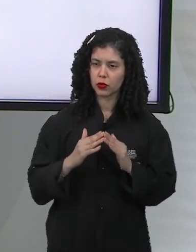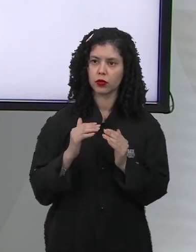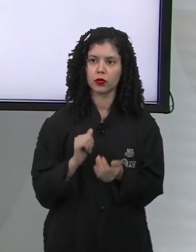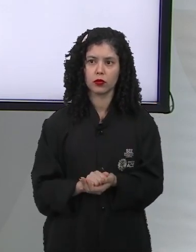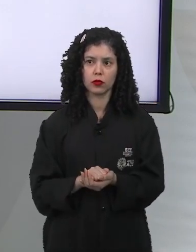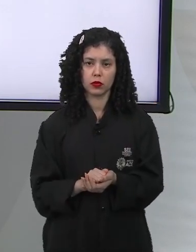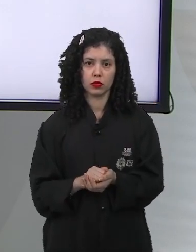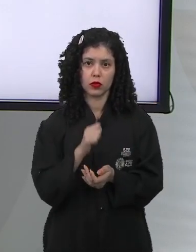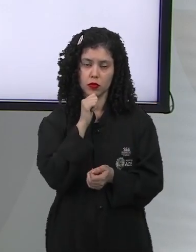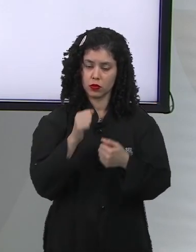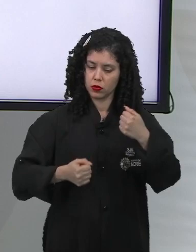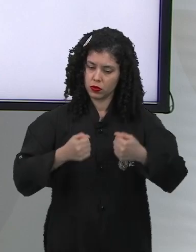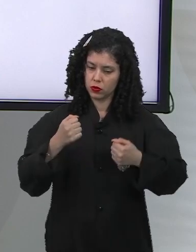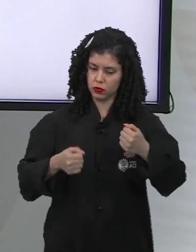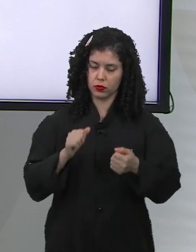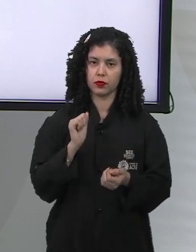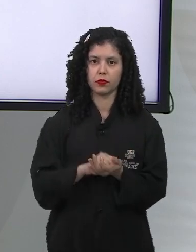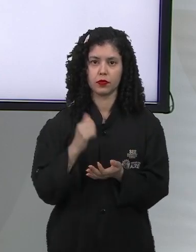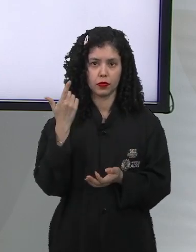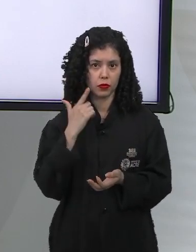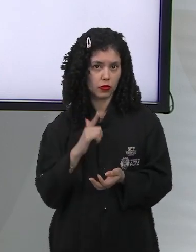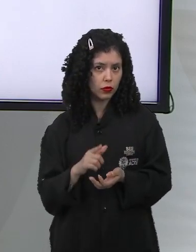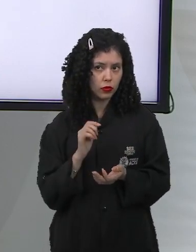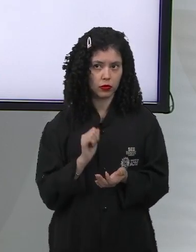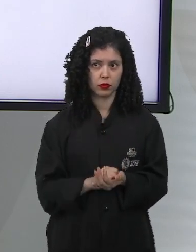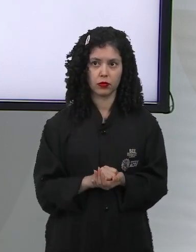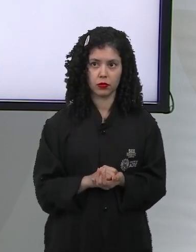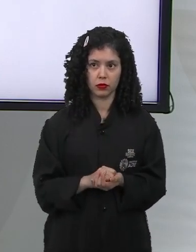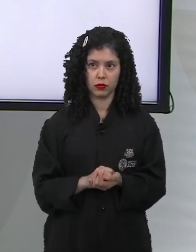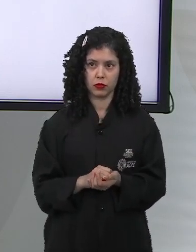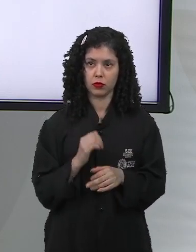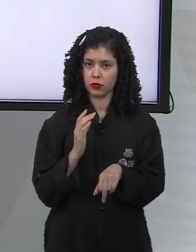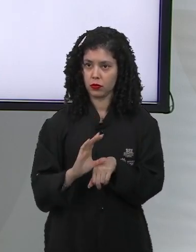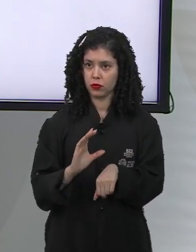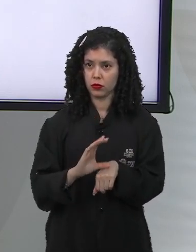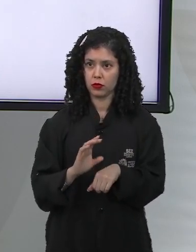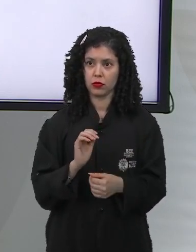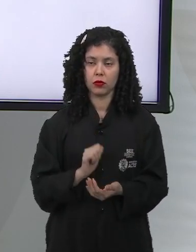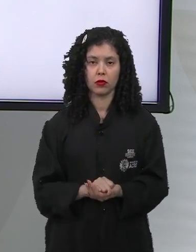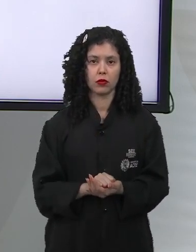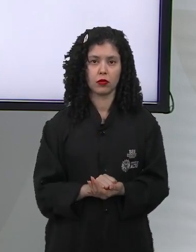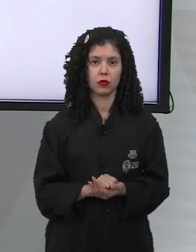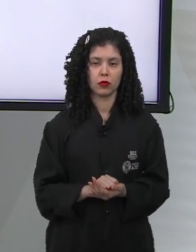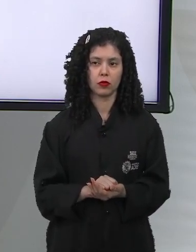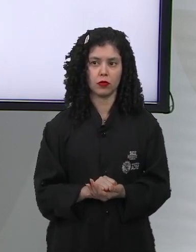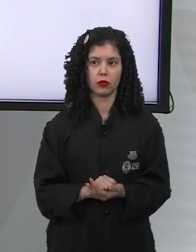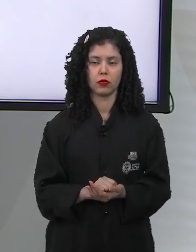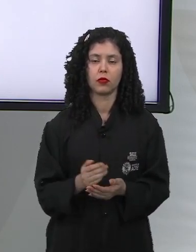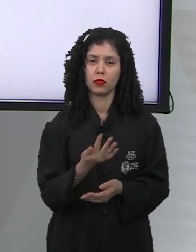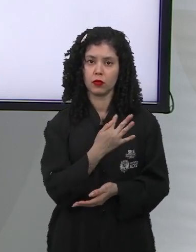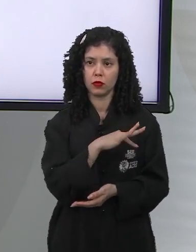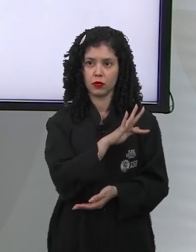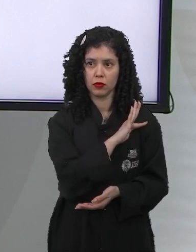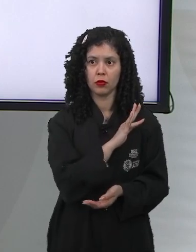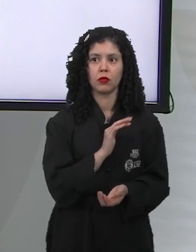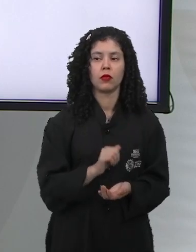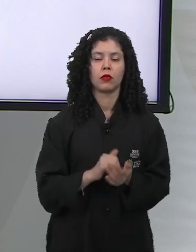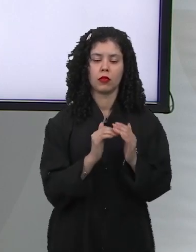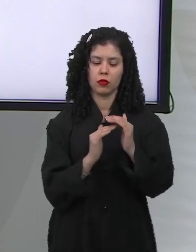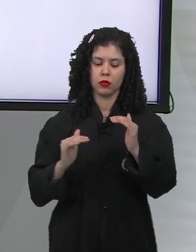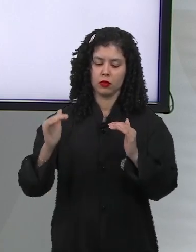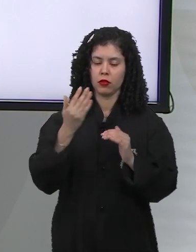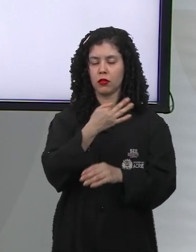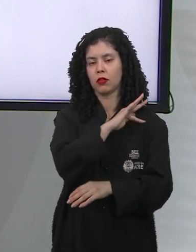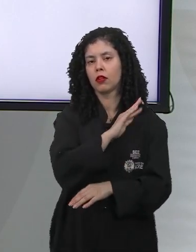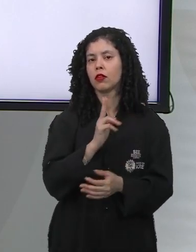um automóvel, conseguir fazer um curso ou uma faculdade, um curso superior no